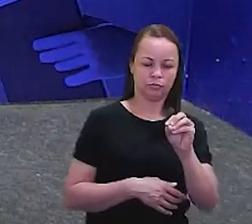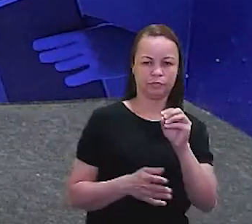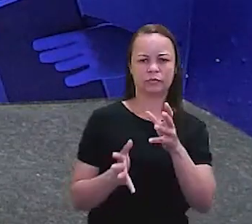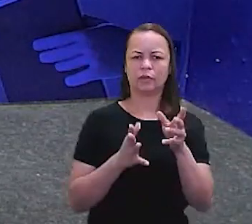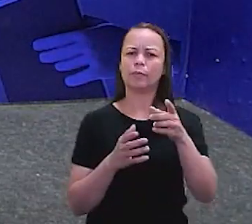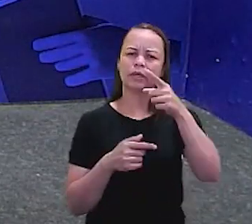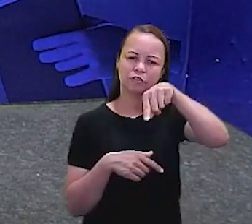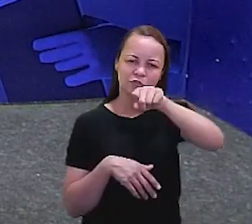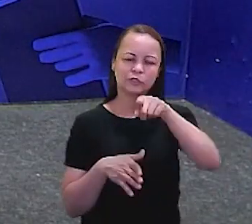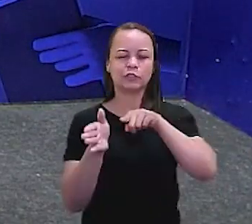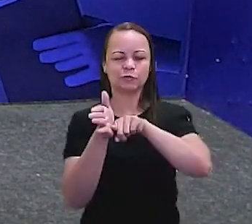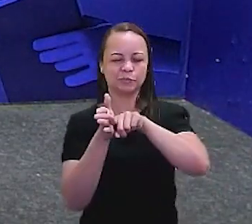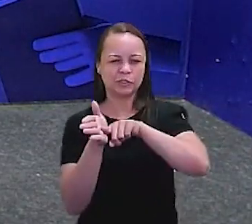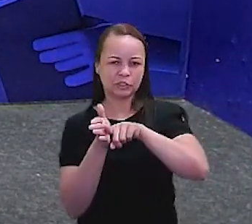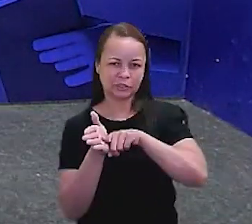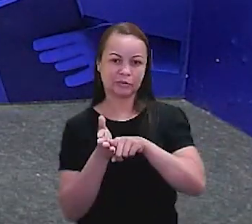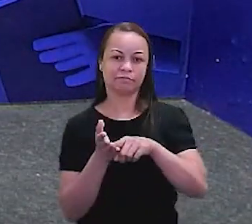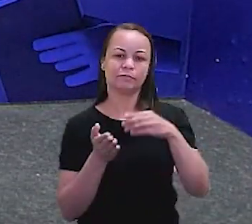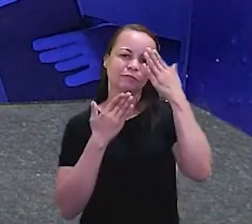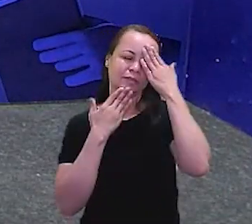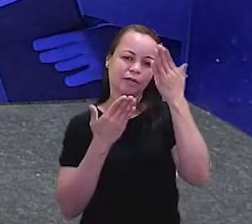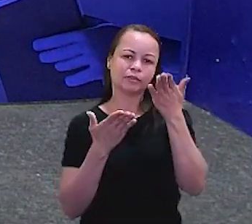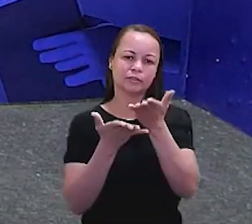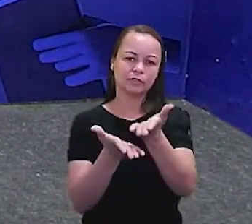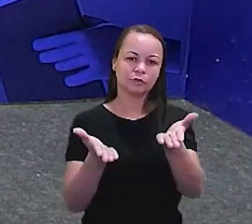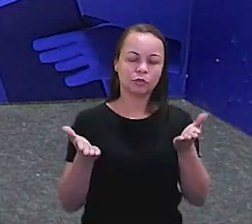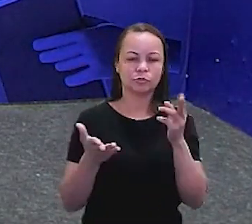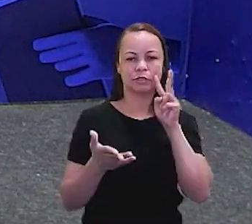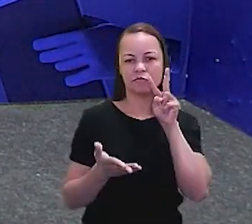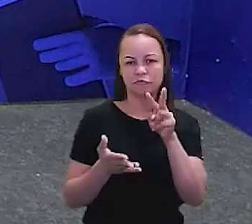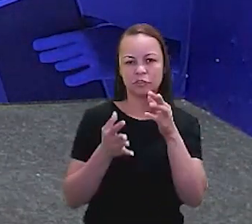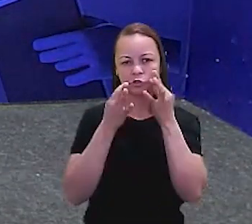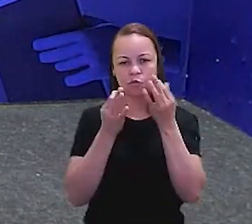e pesquisar. Então, agradeço a todos por terem assistido essa